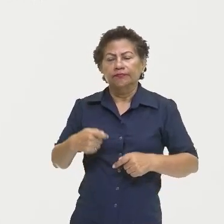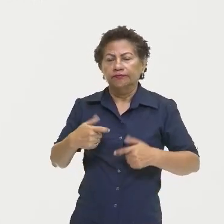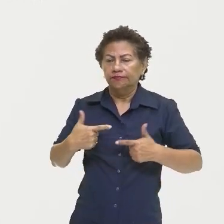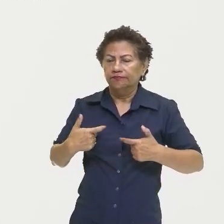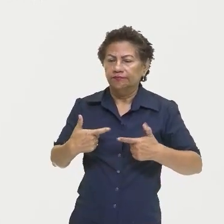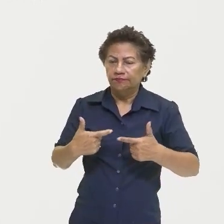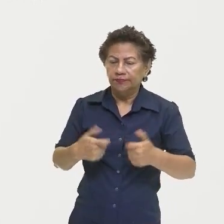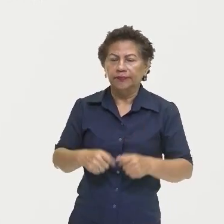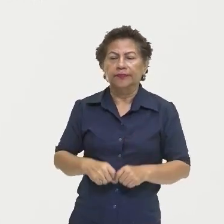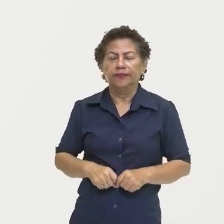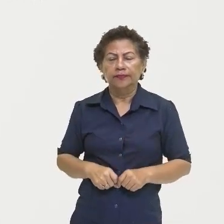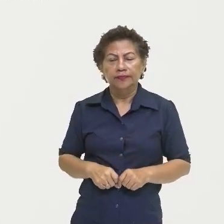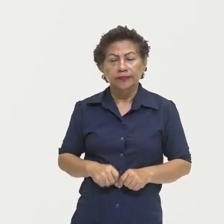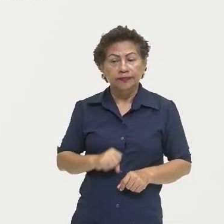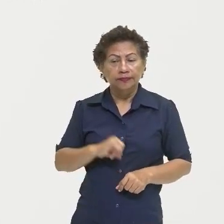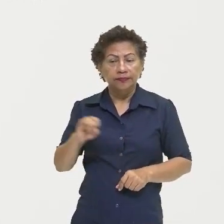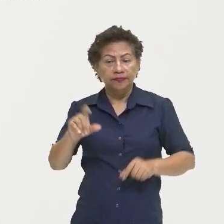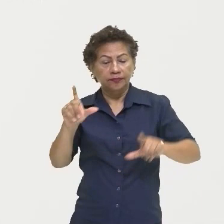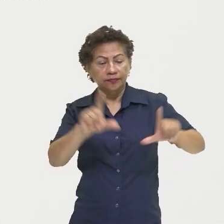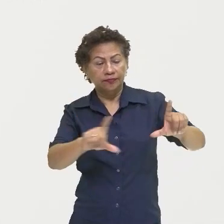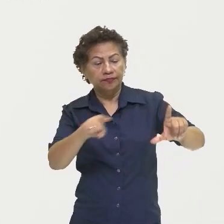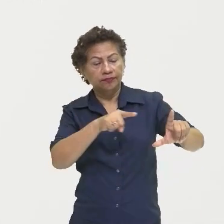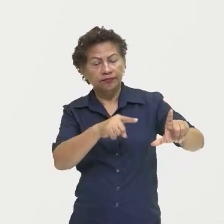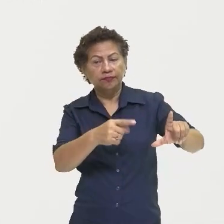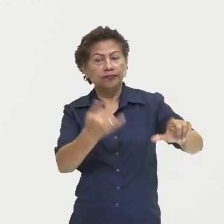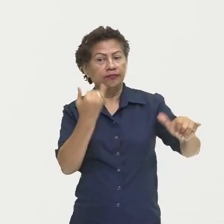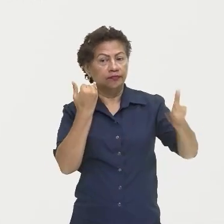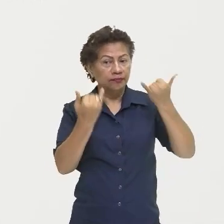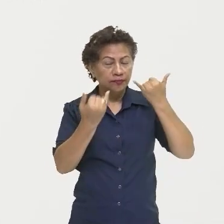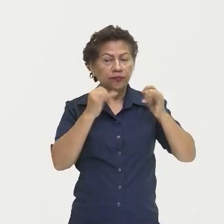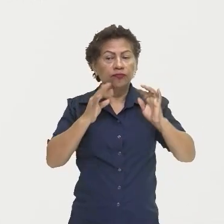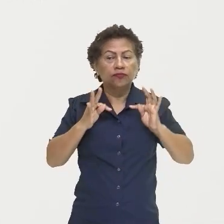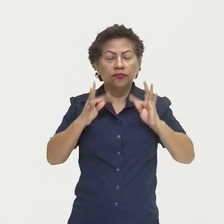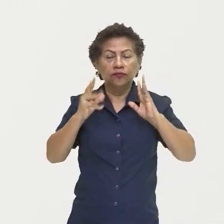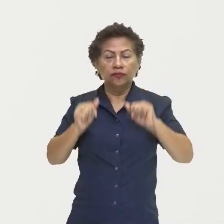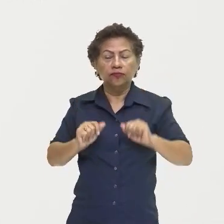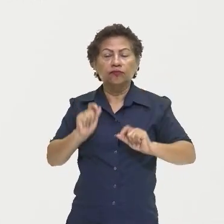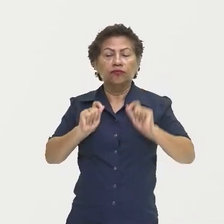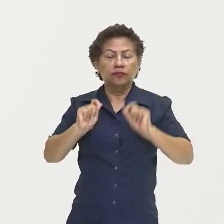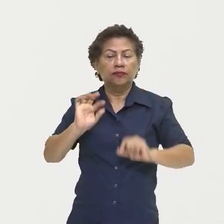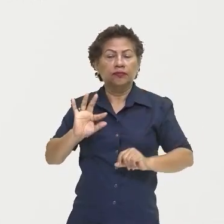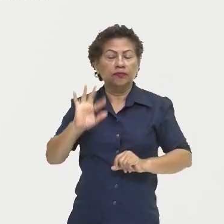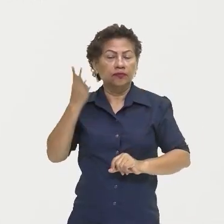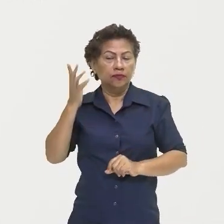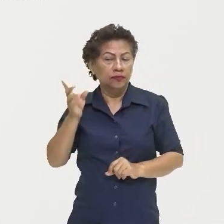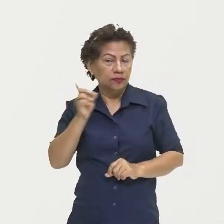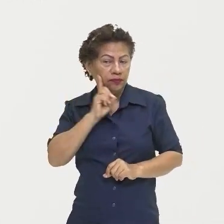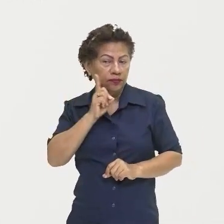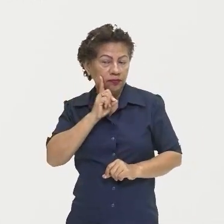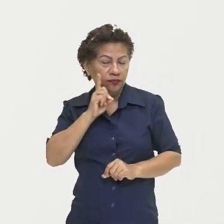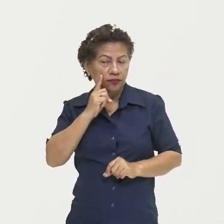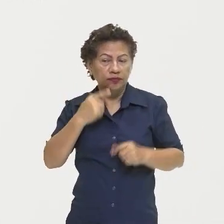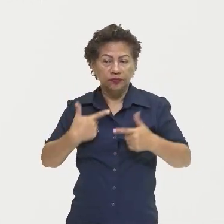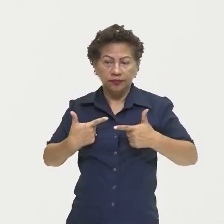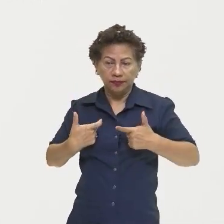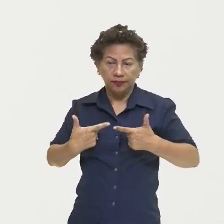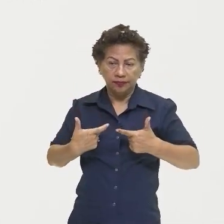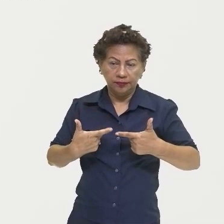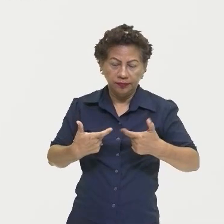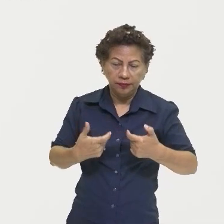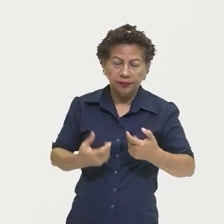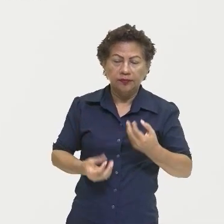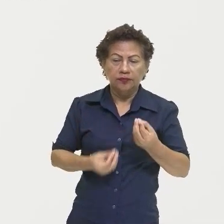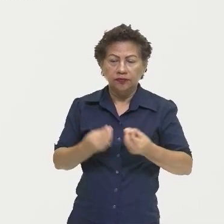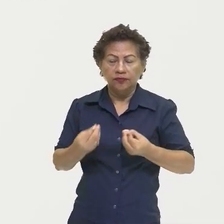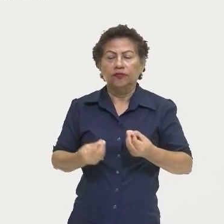Nacional, um outro jornal, né, a gente vai saber ali o que está acontecendo diariamente, né? Como é que está ali as